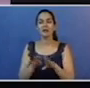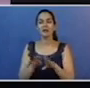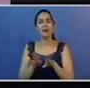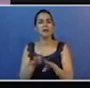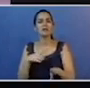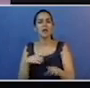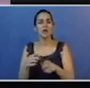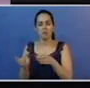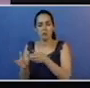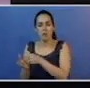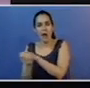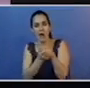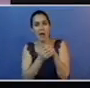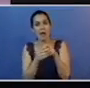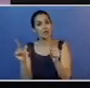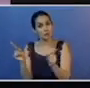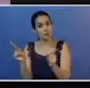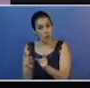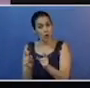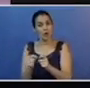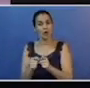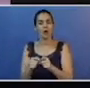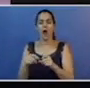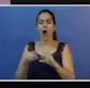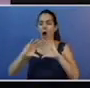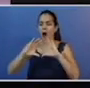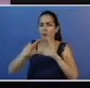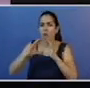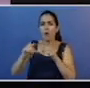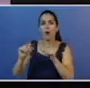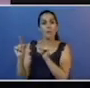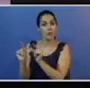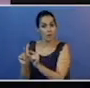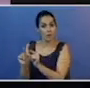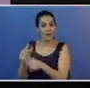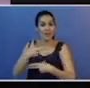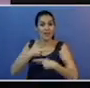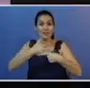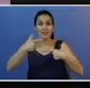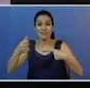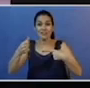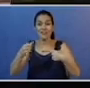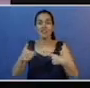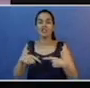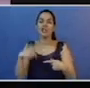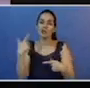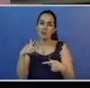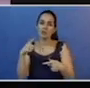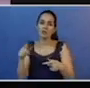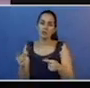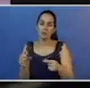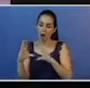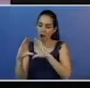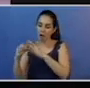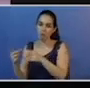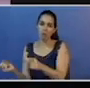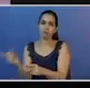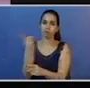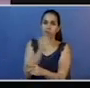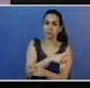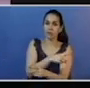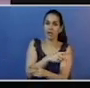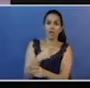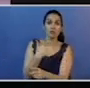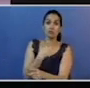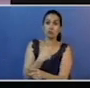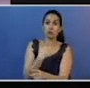raquete sobre uma mesa, aonde o vencedor é aquele que conseguir colocar a bolinha no campo do outro, né, sem que o outro consiga rebater